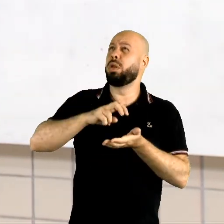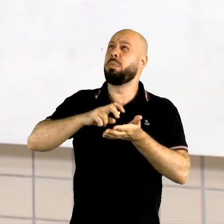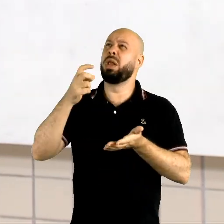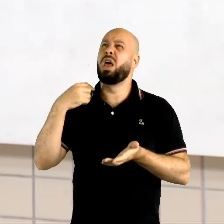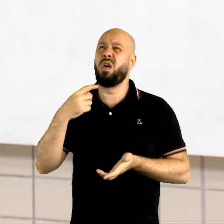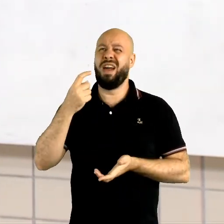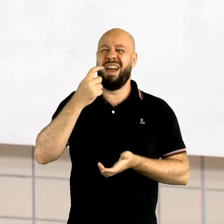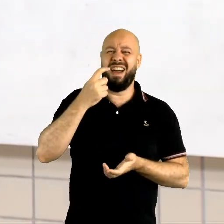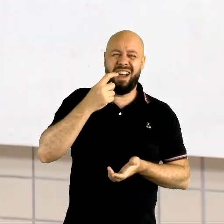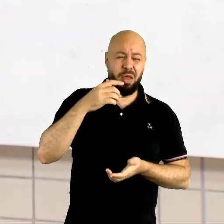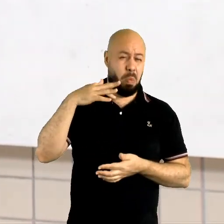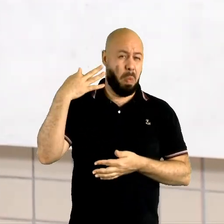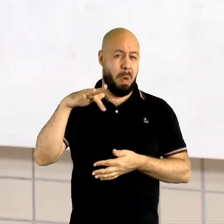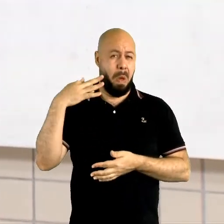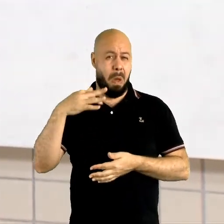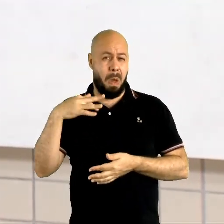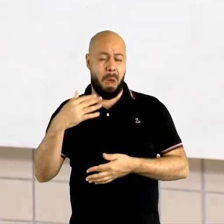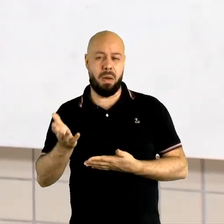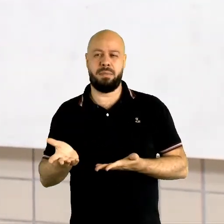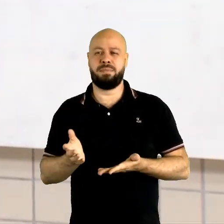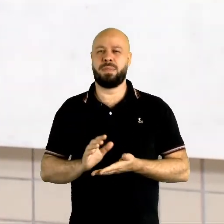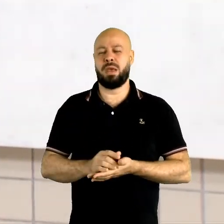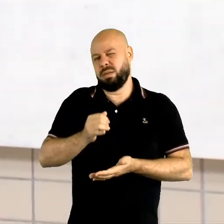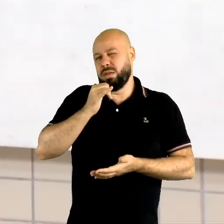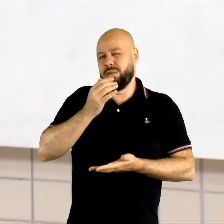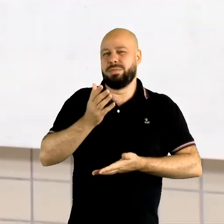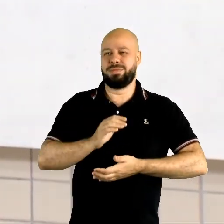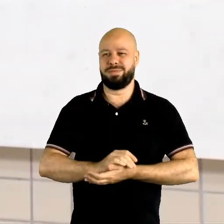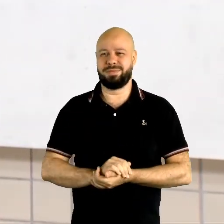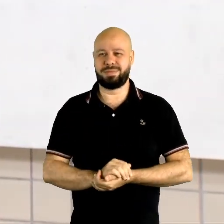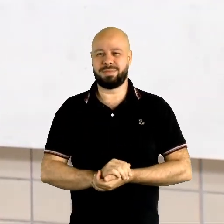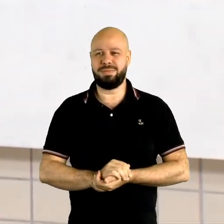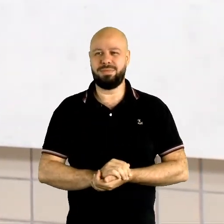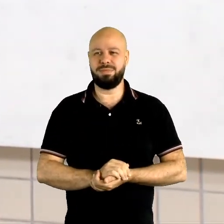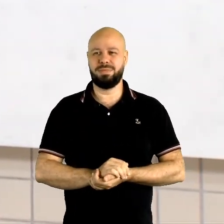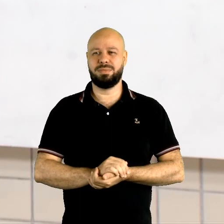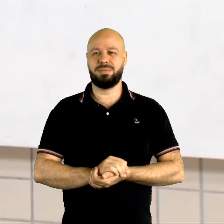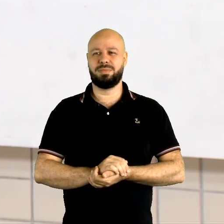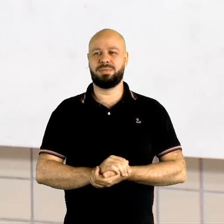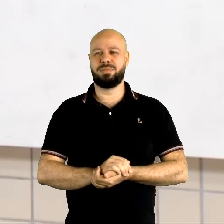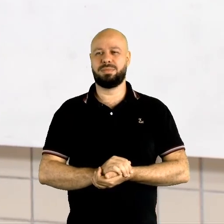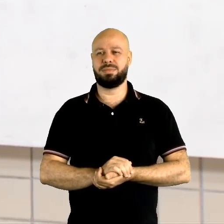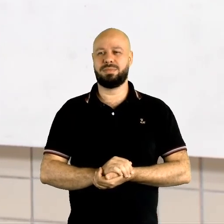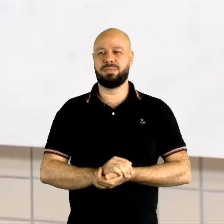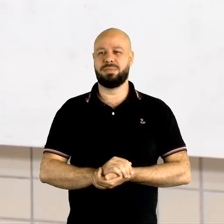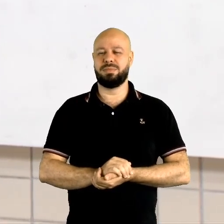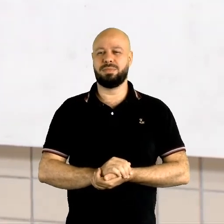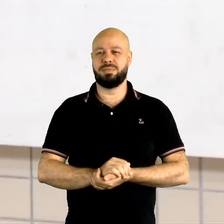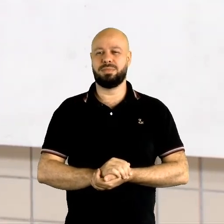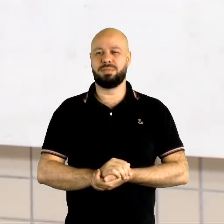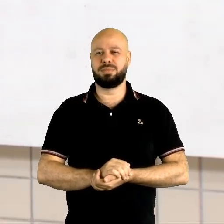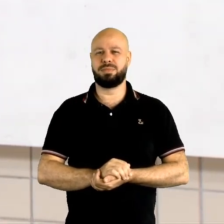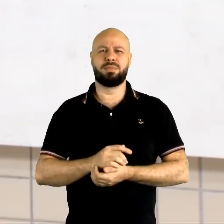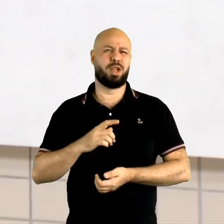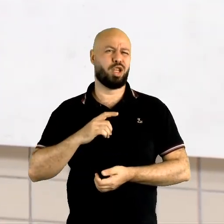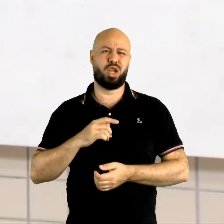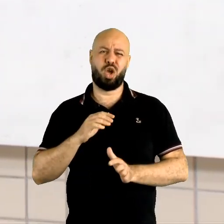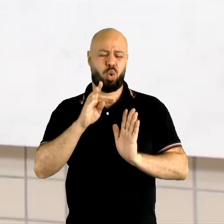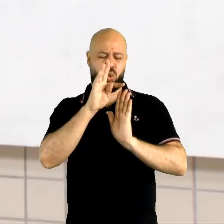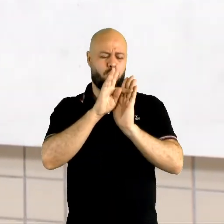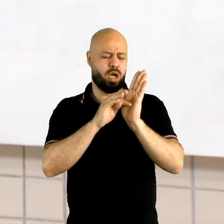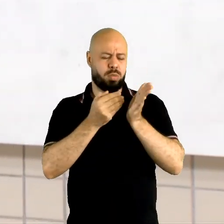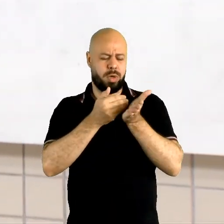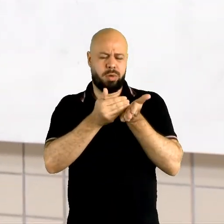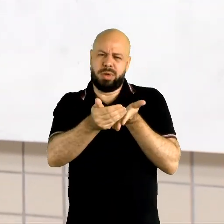dente doendo e tal, tal. Exemplo, tá? Então, aqui você coloca um textinho inicial,